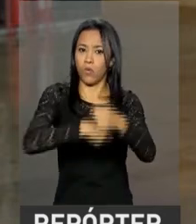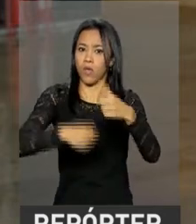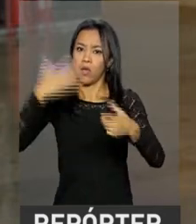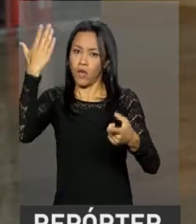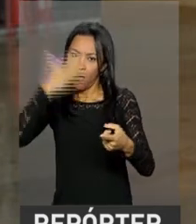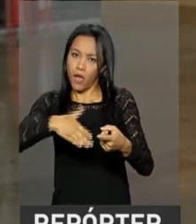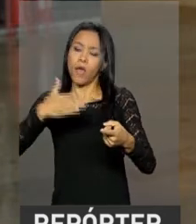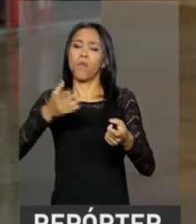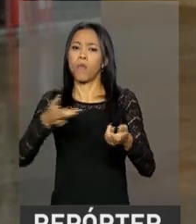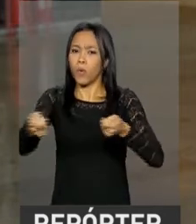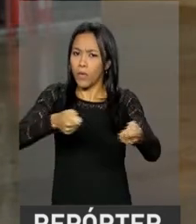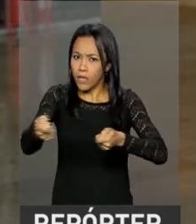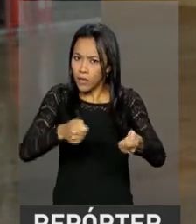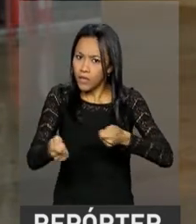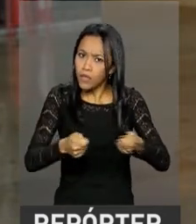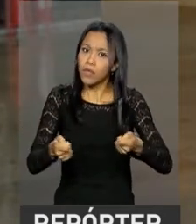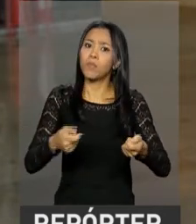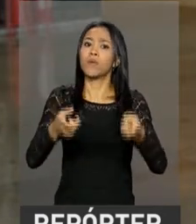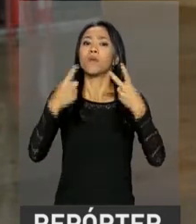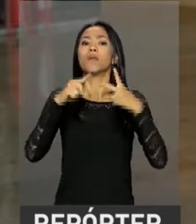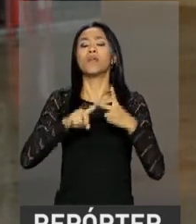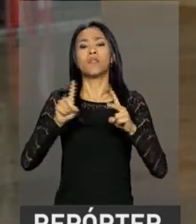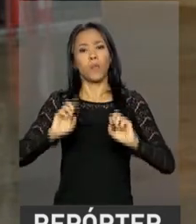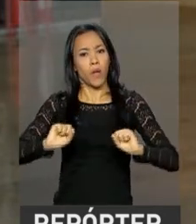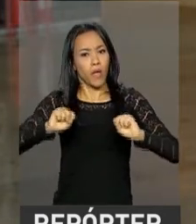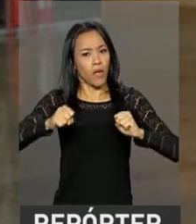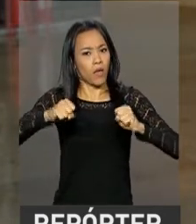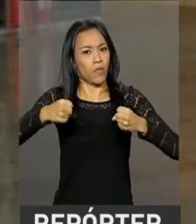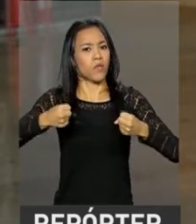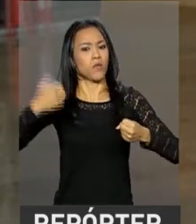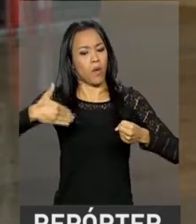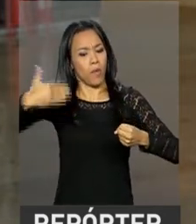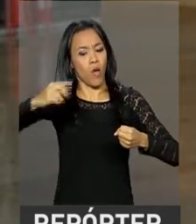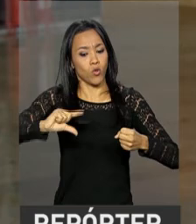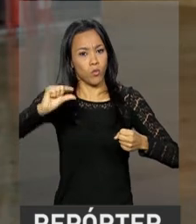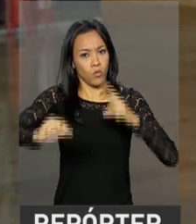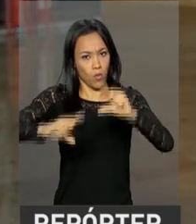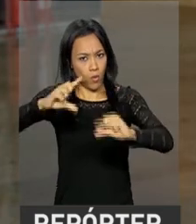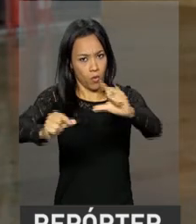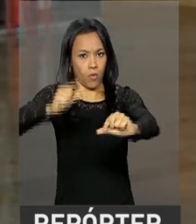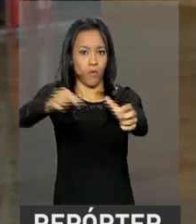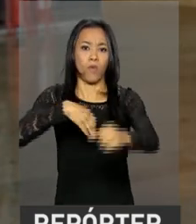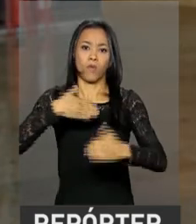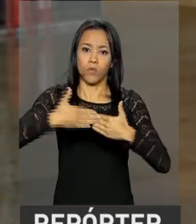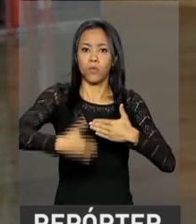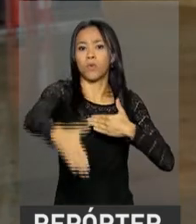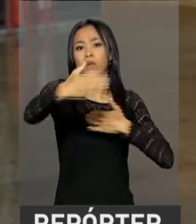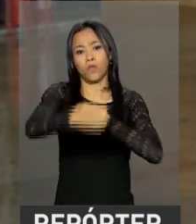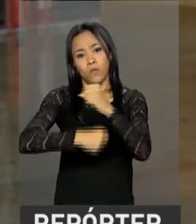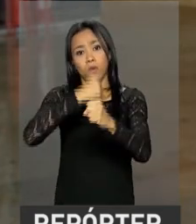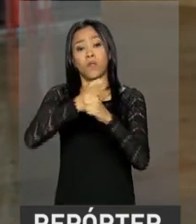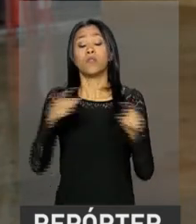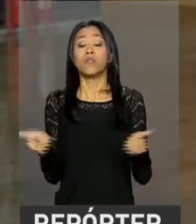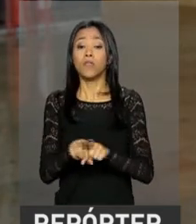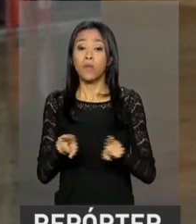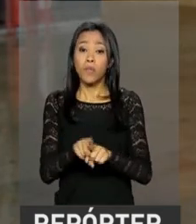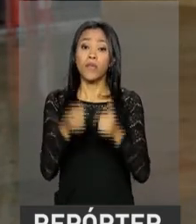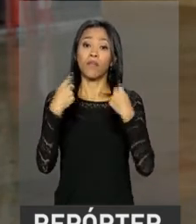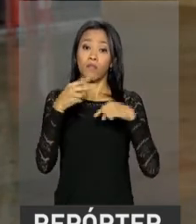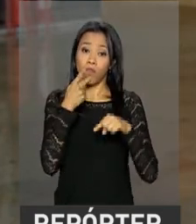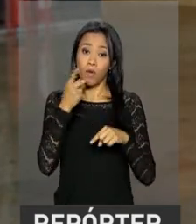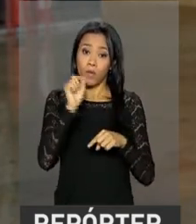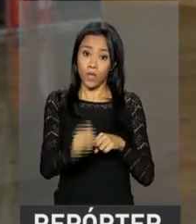no curto prazo e uma recuperação gradual ao longo do ano em nota o banco central afirmou ainda que o comportamento da inflação